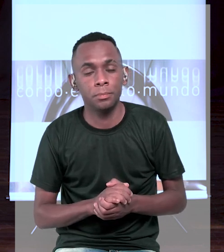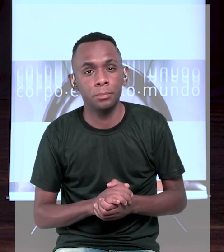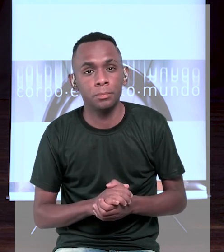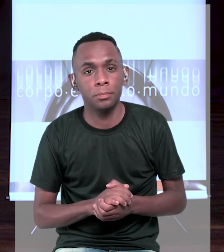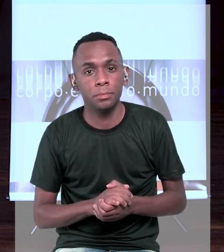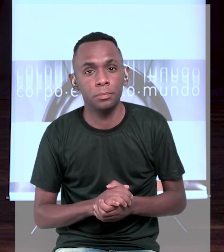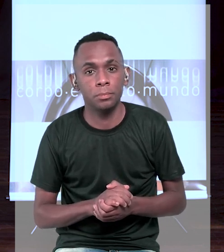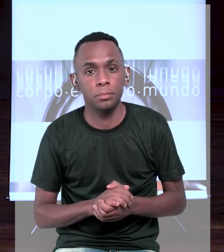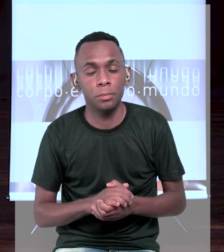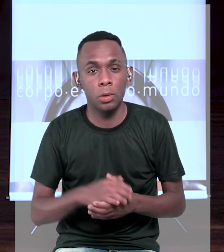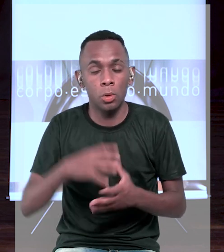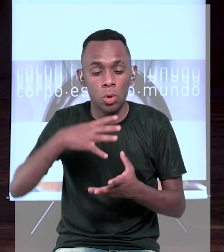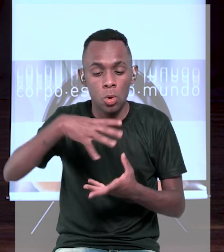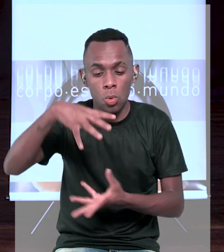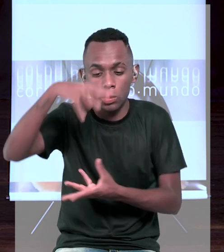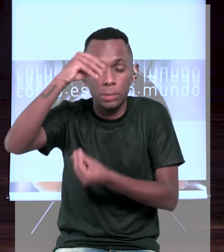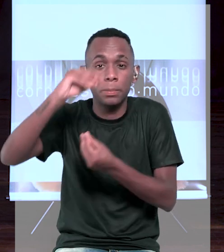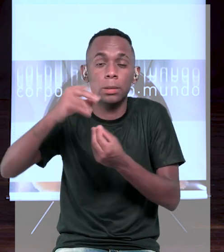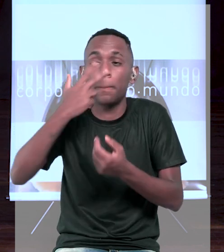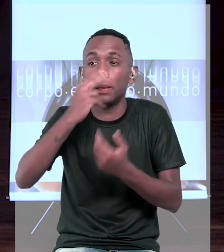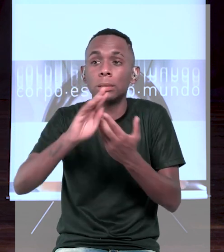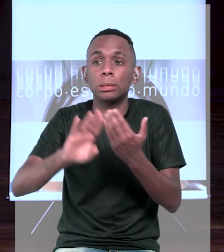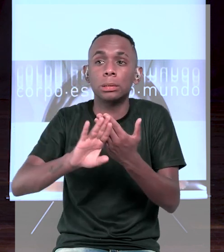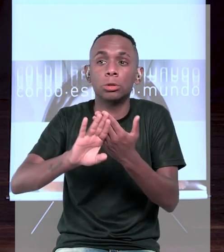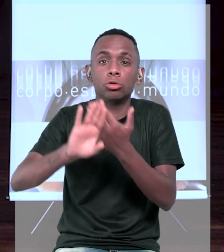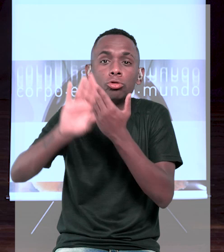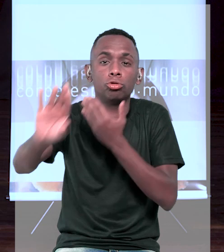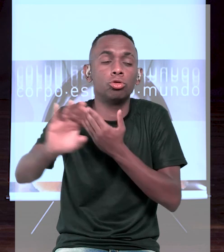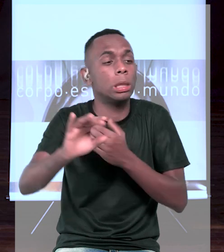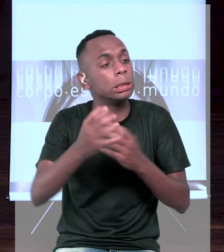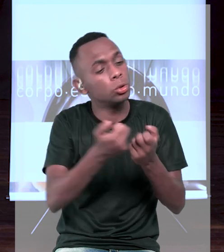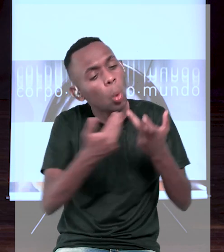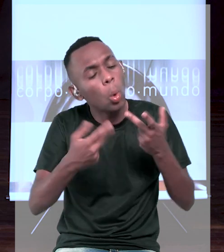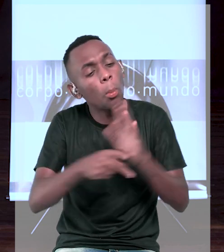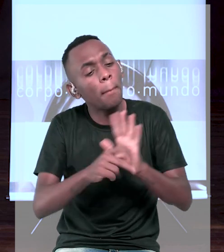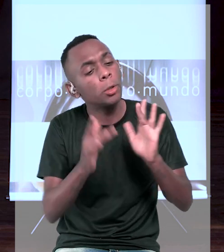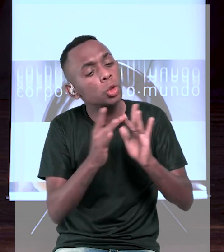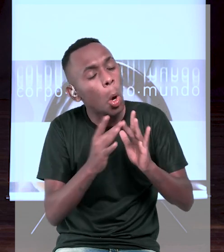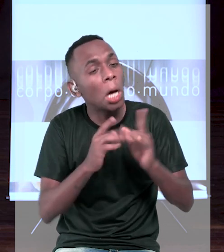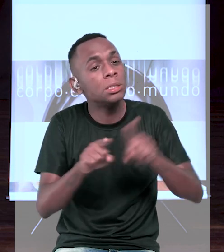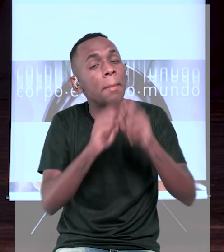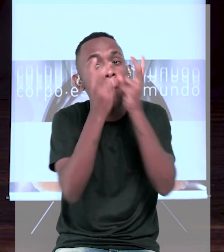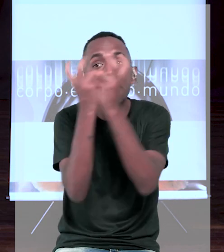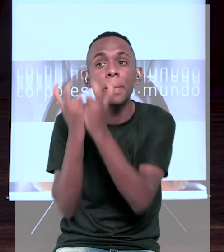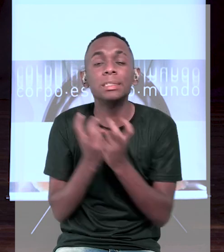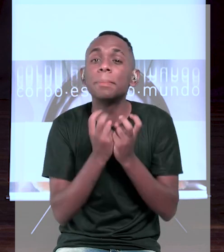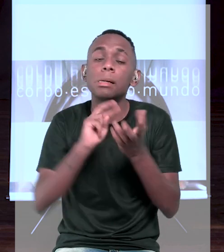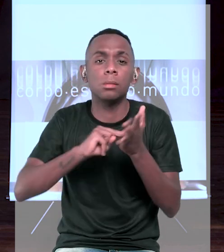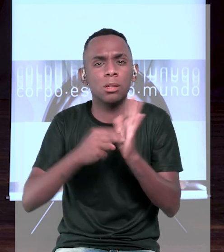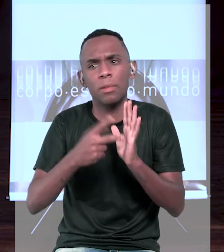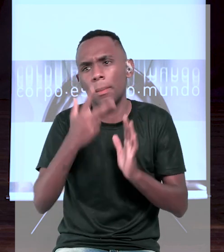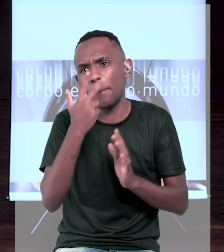O espírito se distancia do que tocamos, do que ouvimos. É mais ou menos como a razão